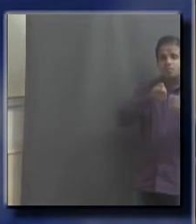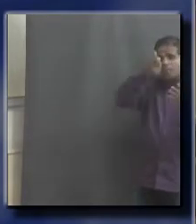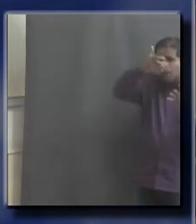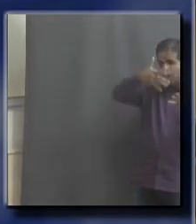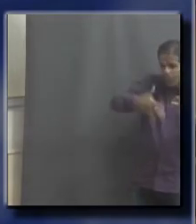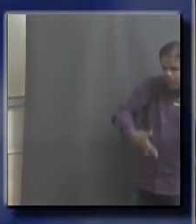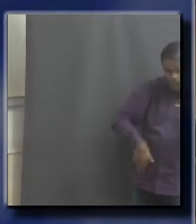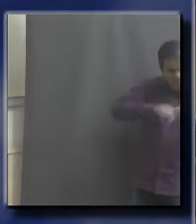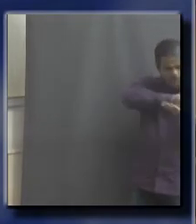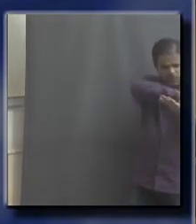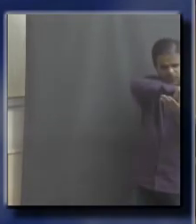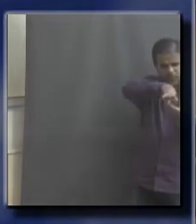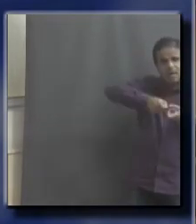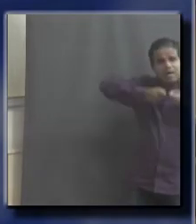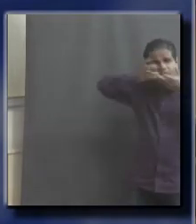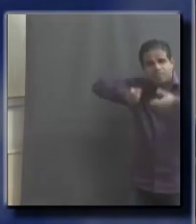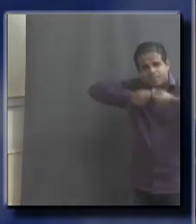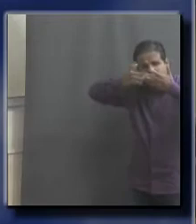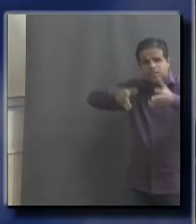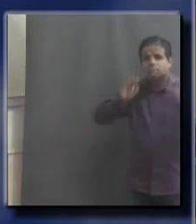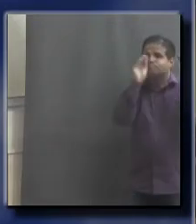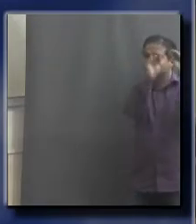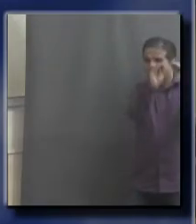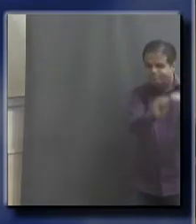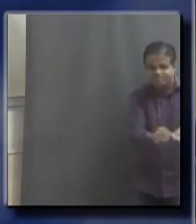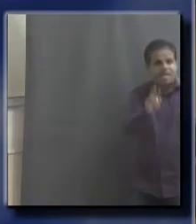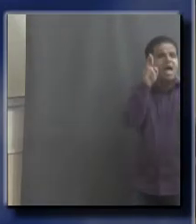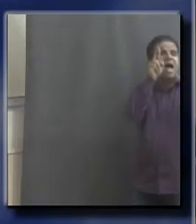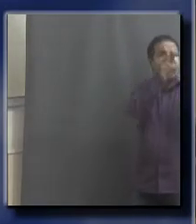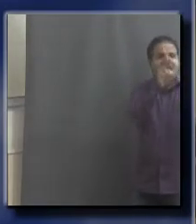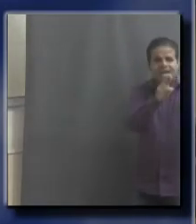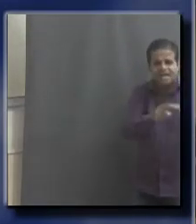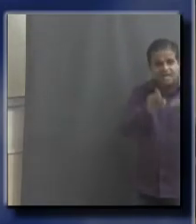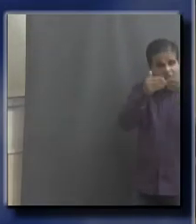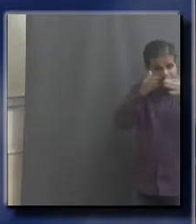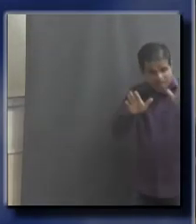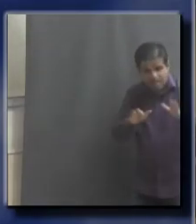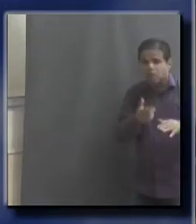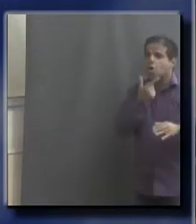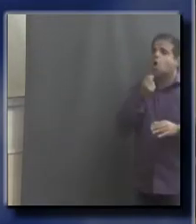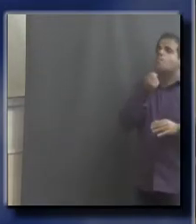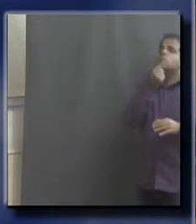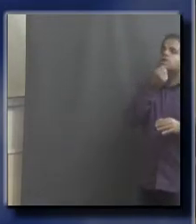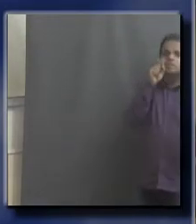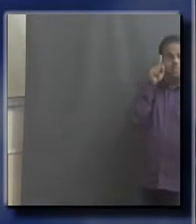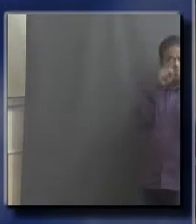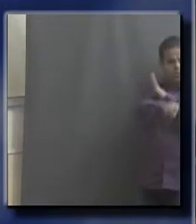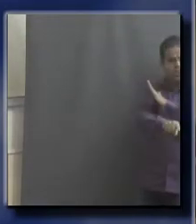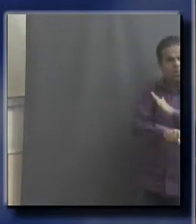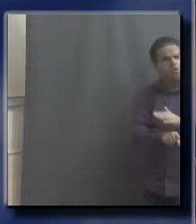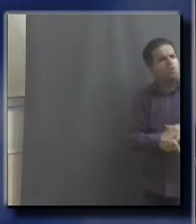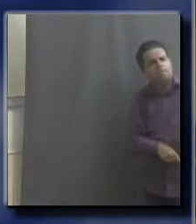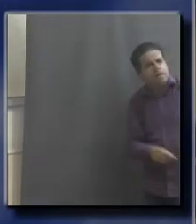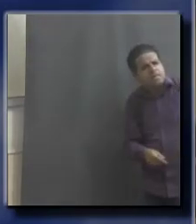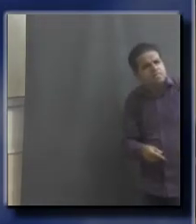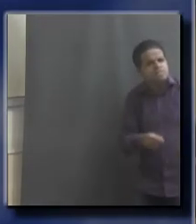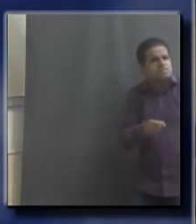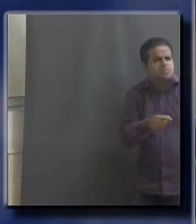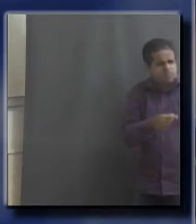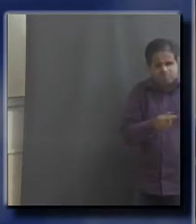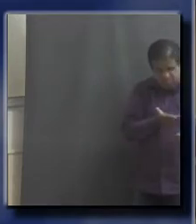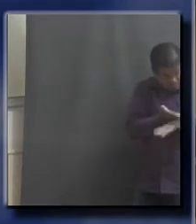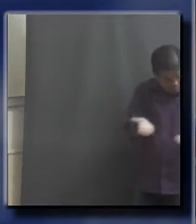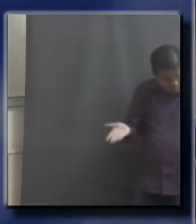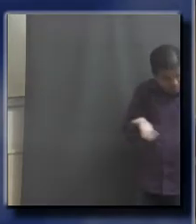do MIT na rede aberta, e o jornalista perguntou, mas escuta,